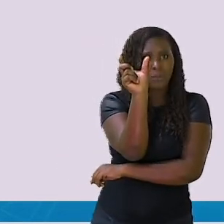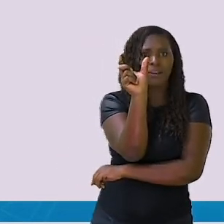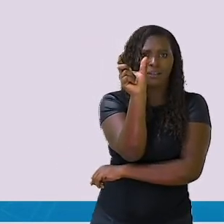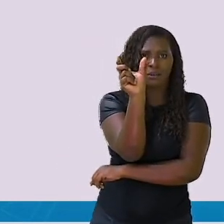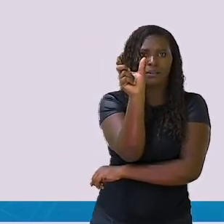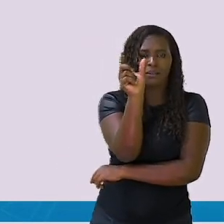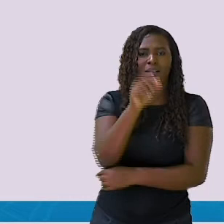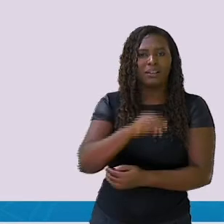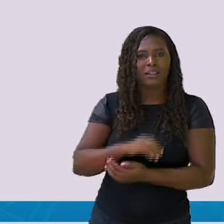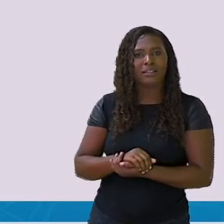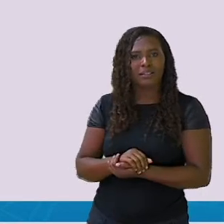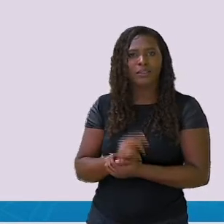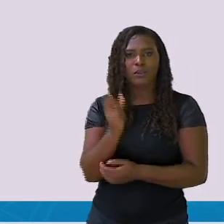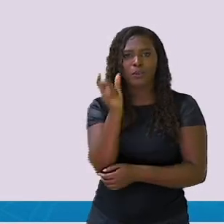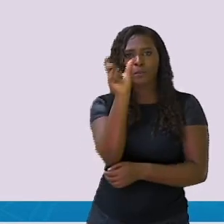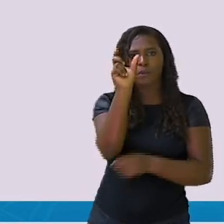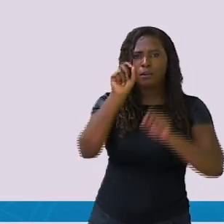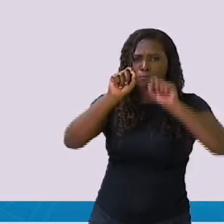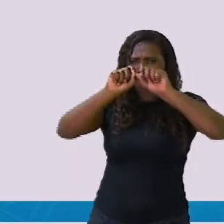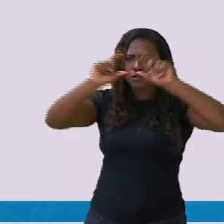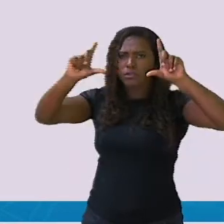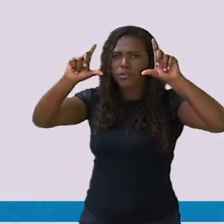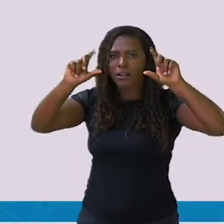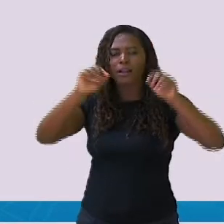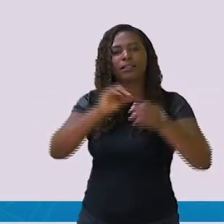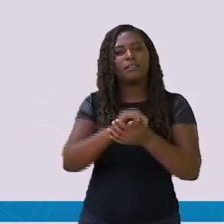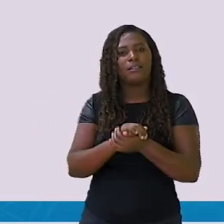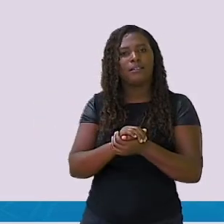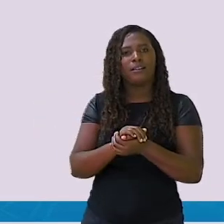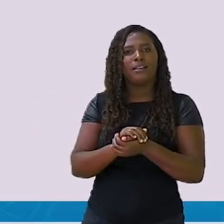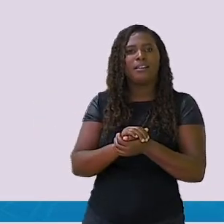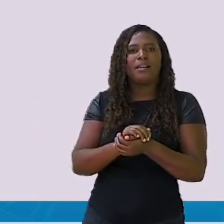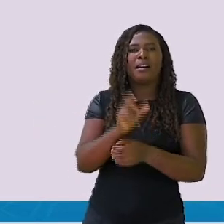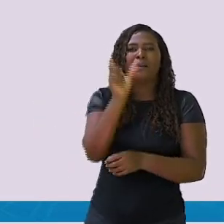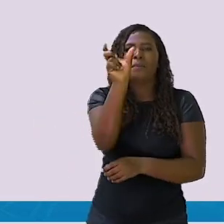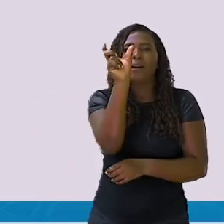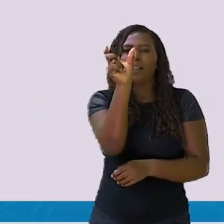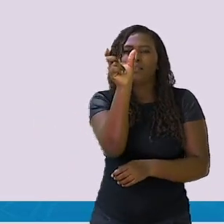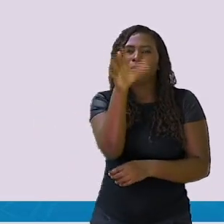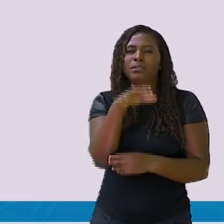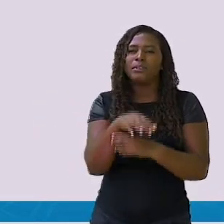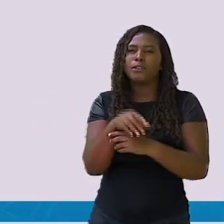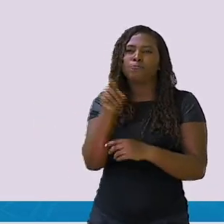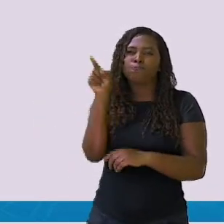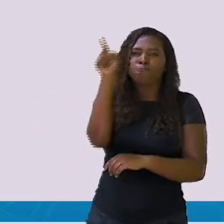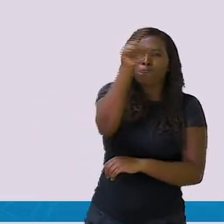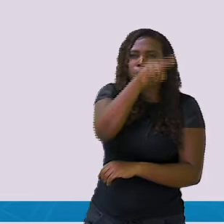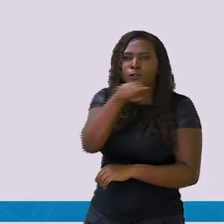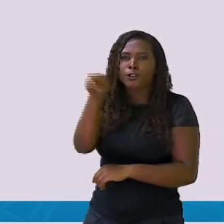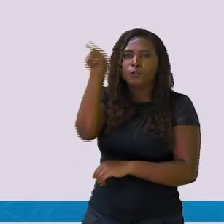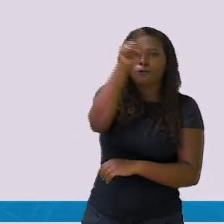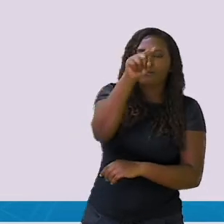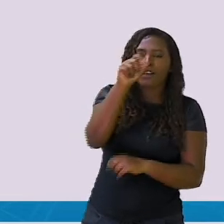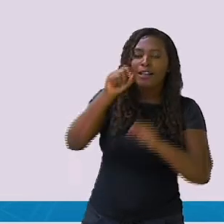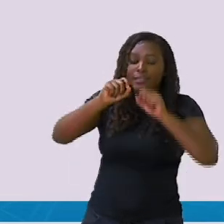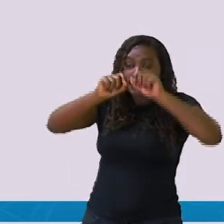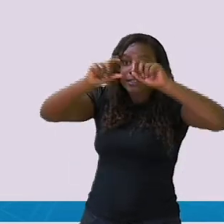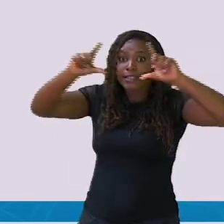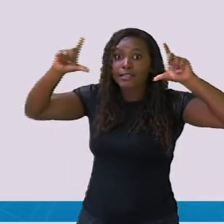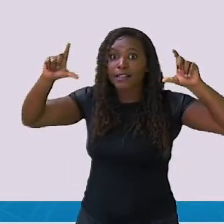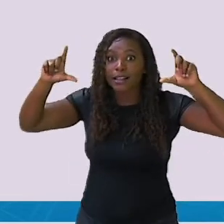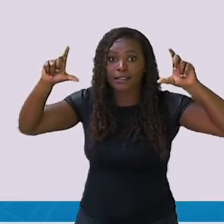coisa, sabe essa palavra? Então engrossa a letra dela, circula, faz alguma coisa para que ela